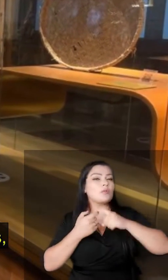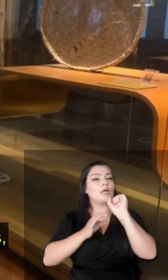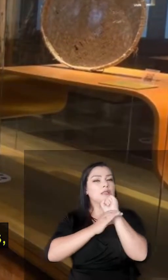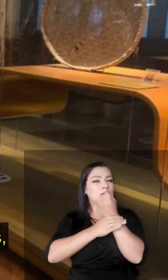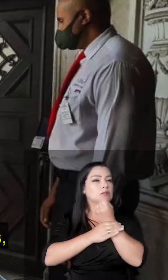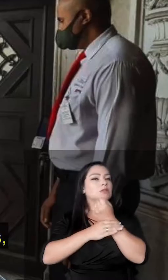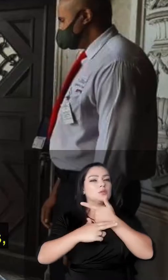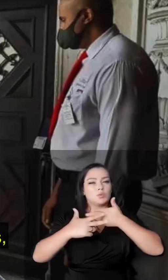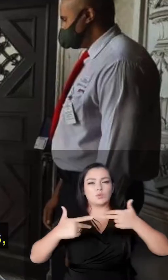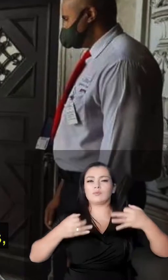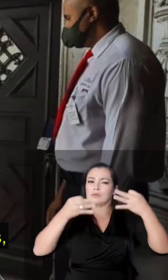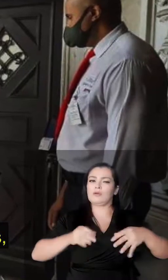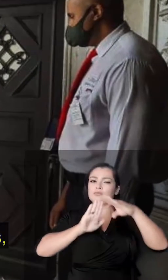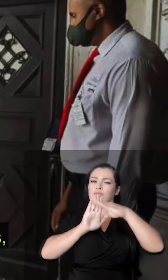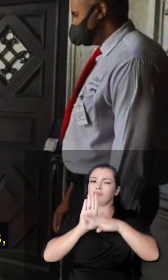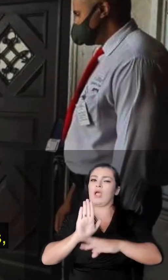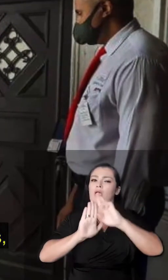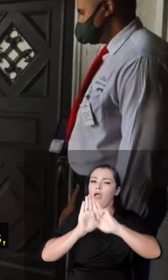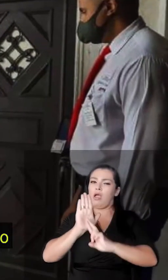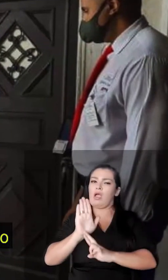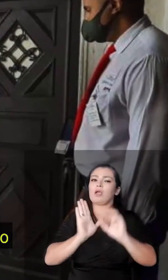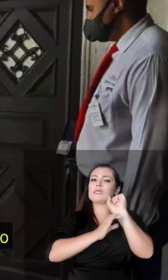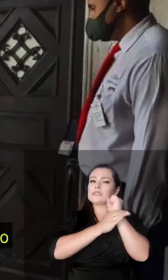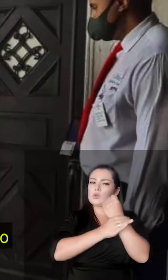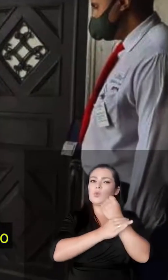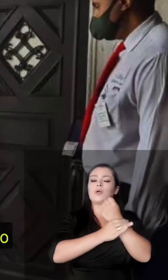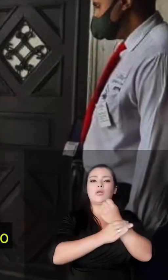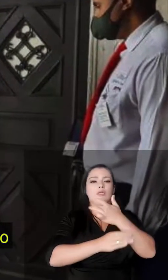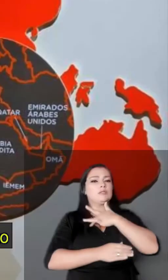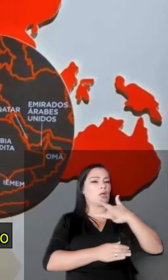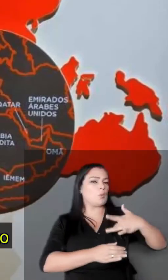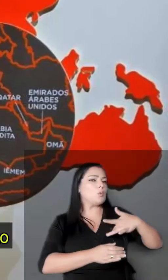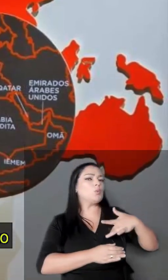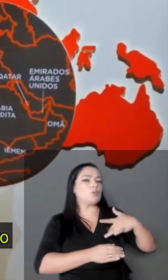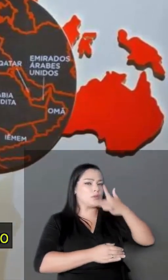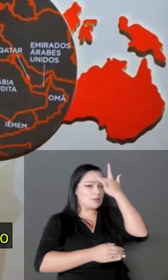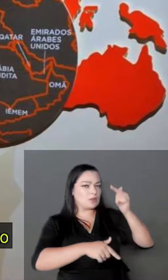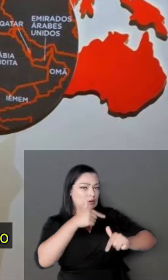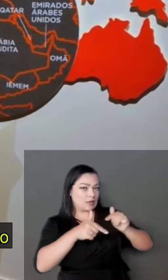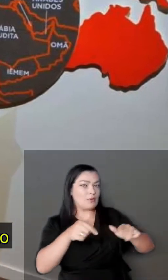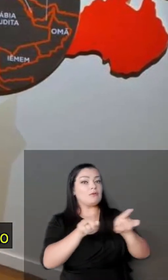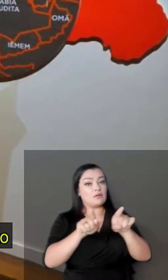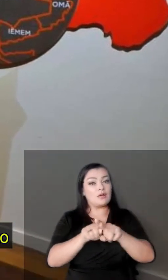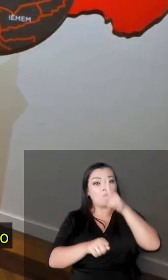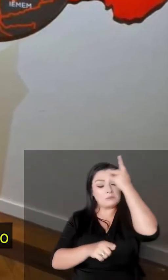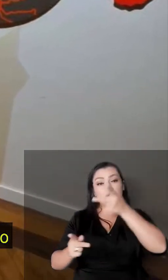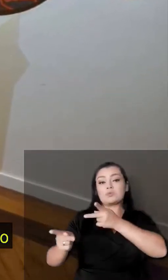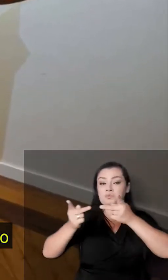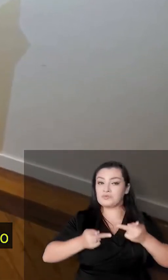diversos protocolos, procedimentos que a gente pudesse manter a segurança e saúde tanto dos funcionários quanto dos